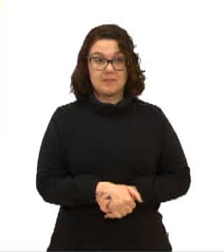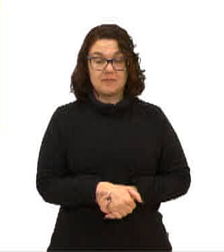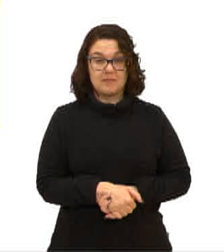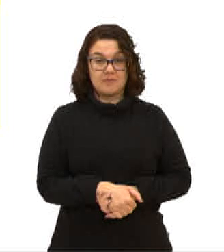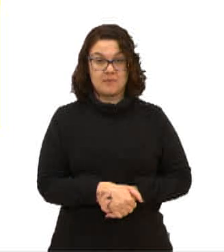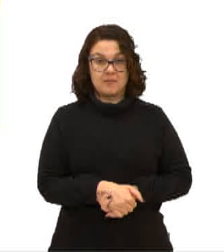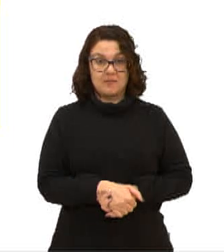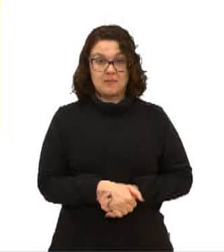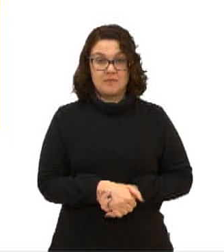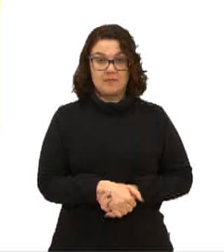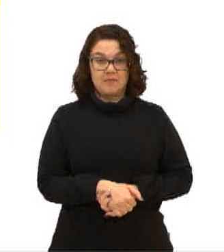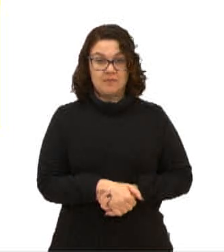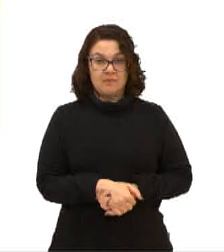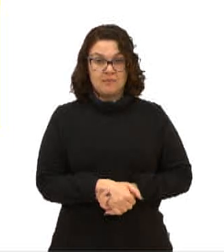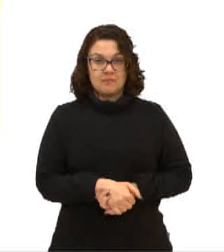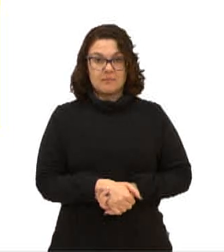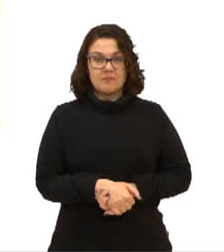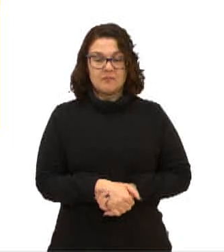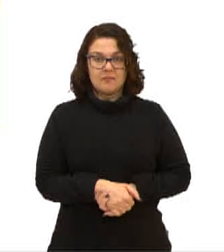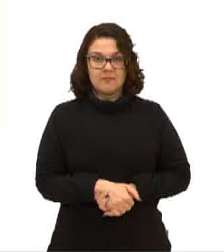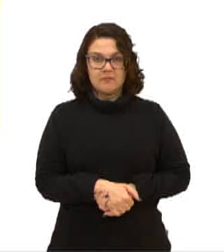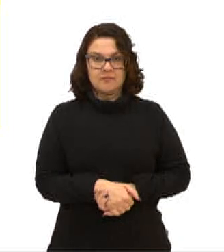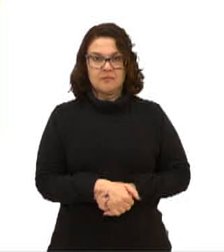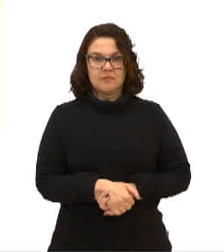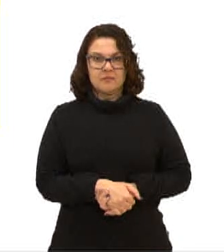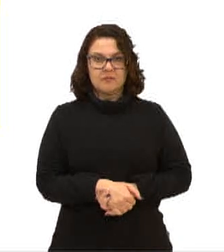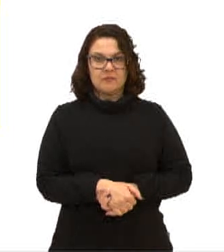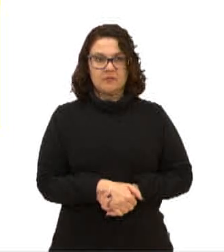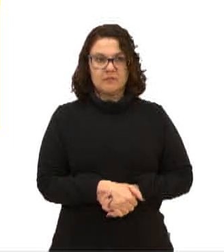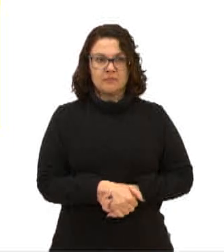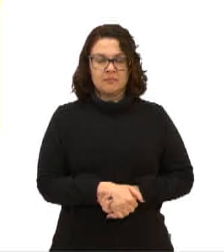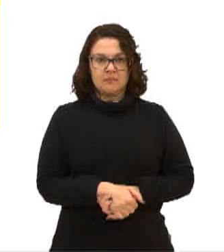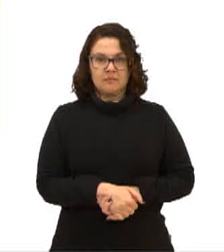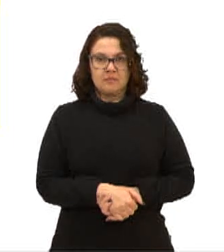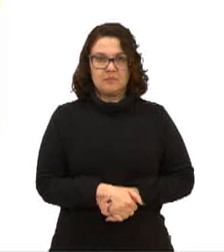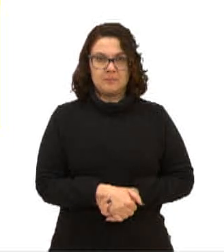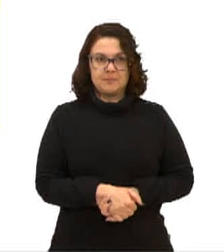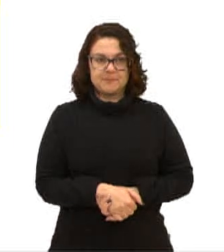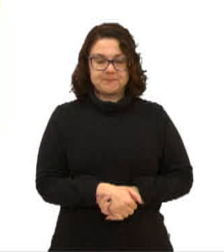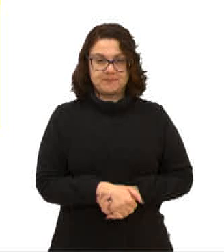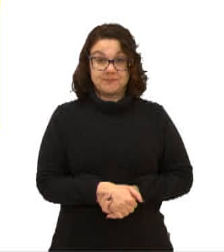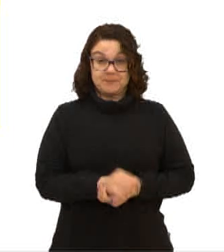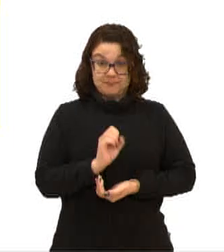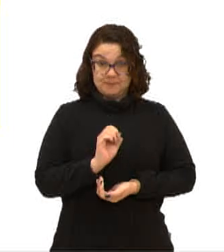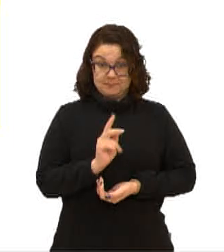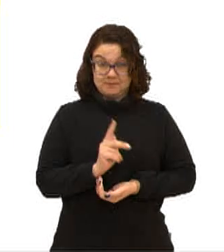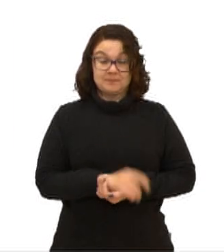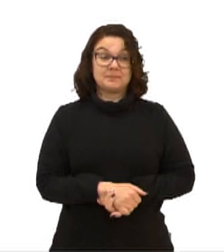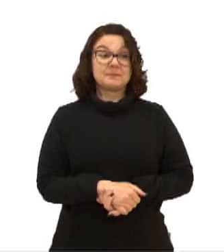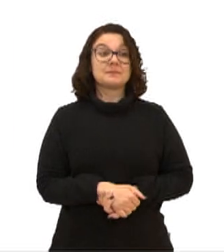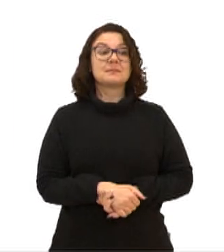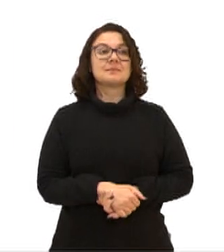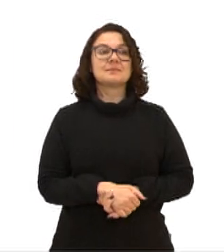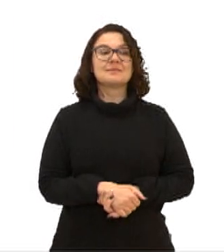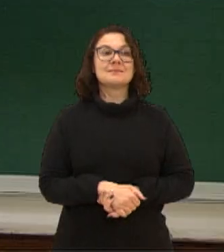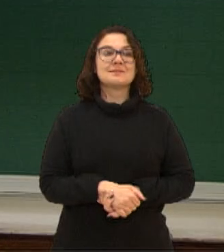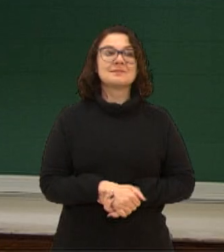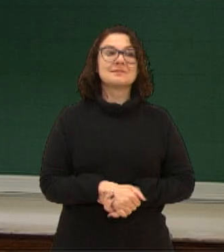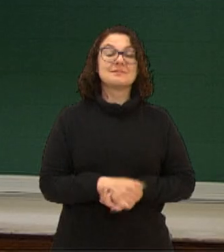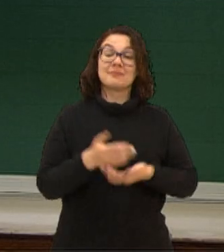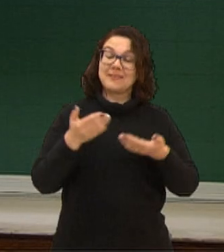caballo, usamos a preposição a pie ou a caballo. Bien?